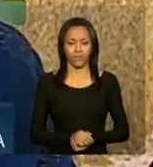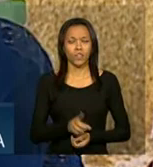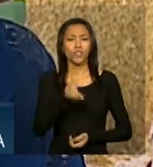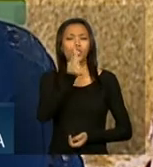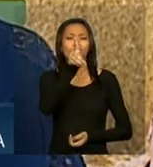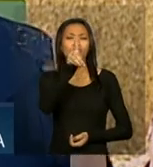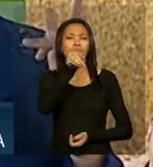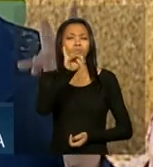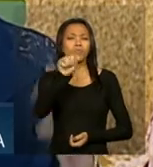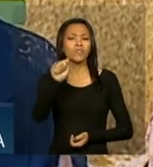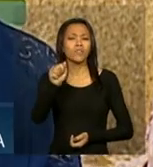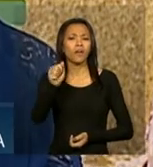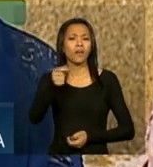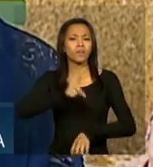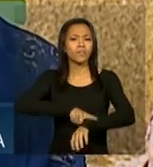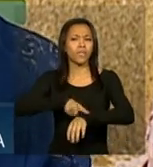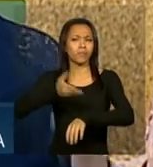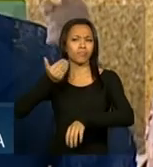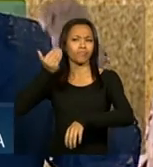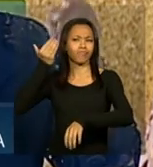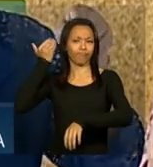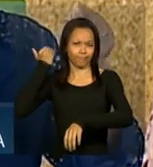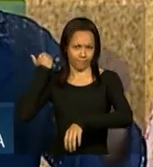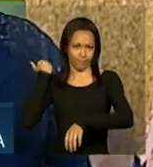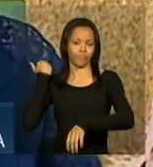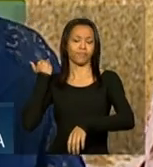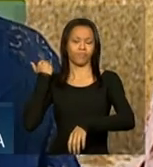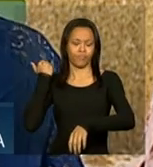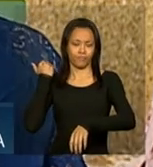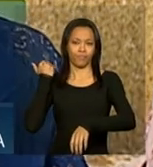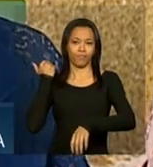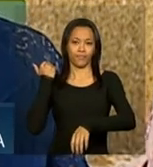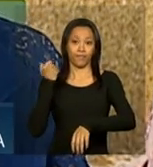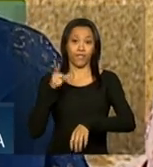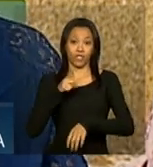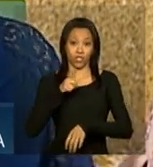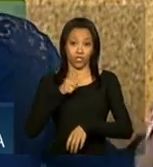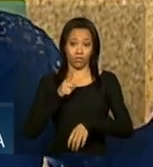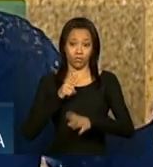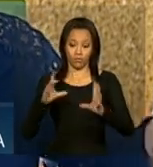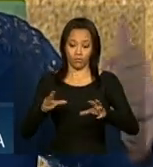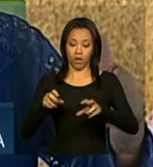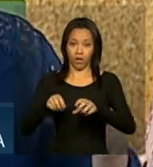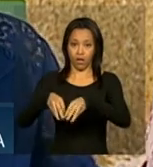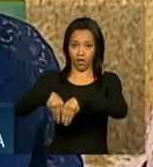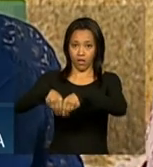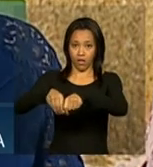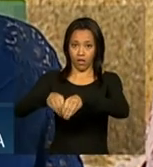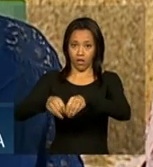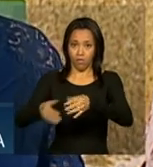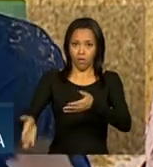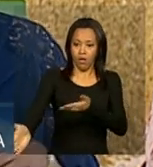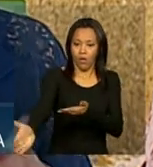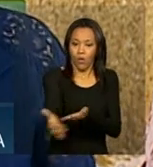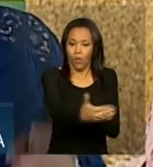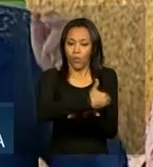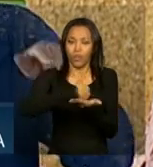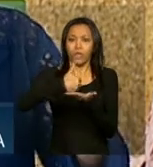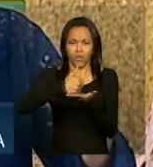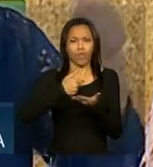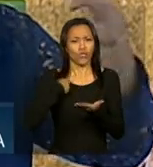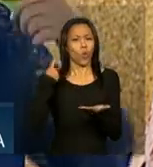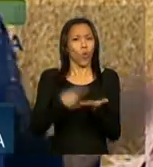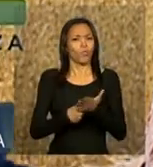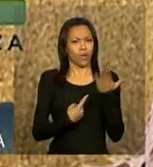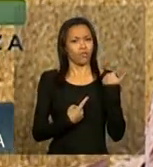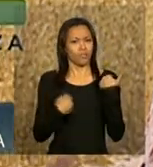Um dia, há muito tempo atrás, estava uma colheita aqui, eu tinha combinado que eu vim